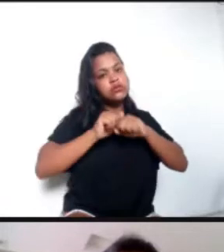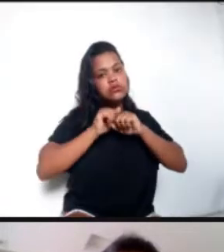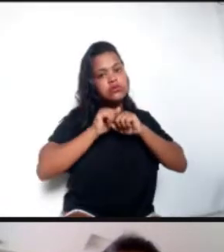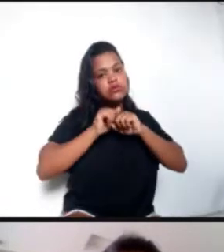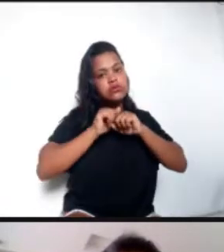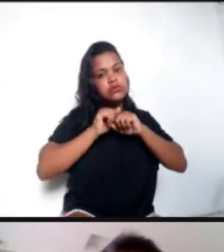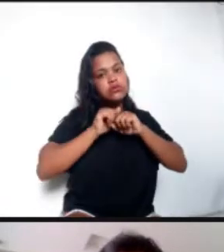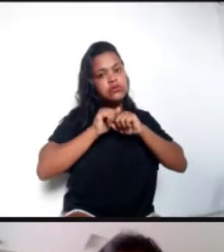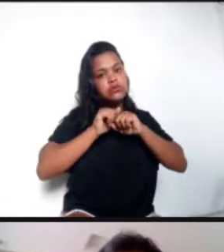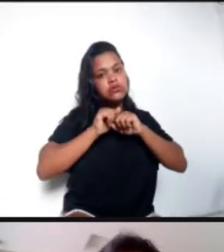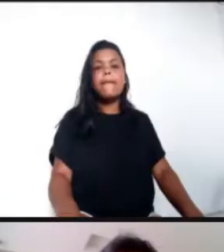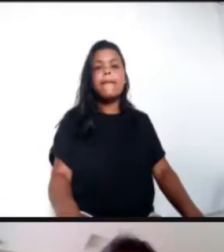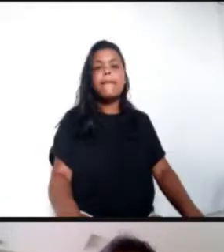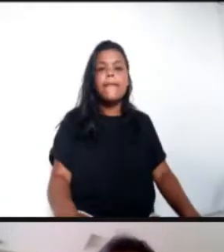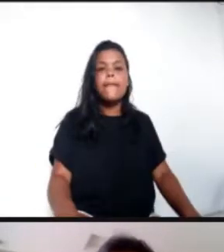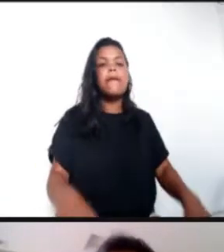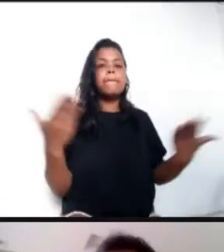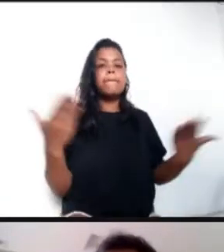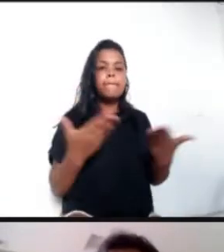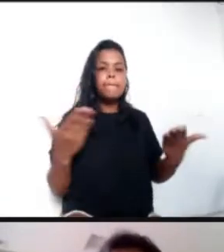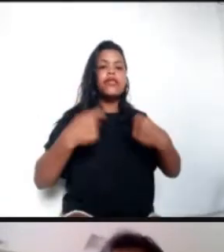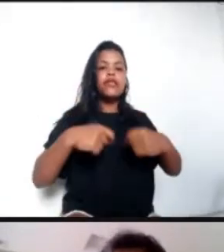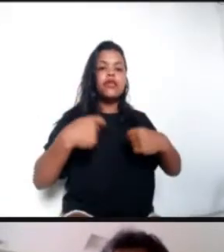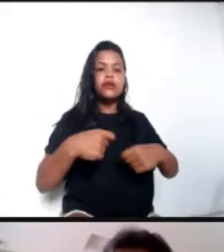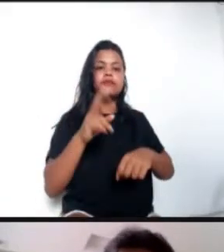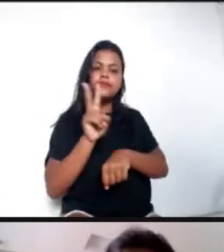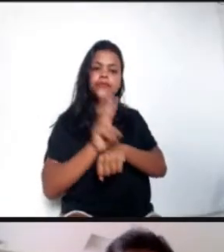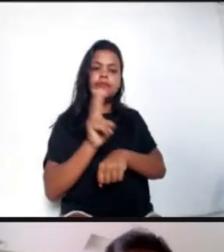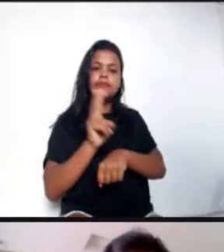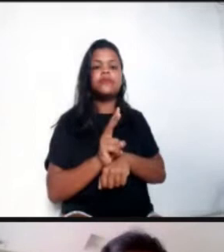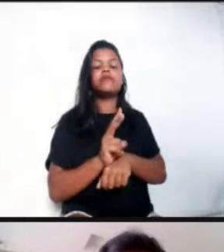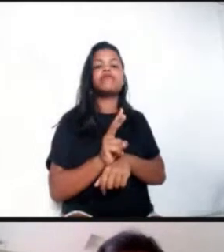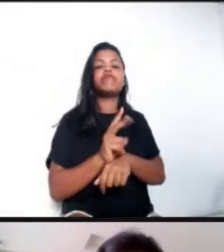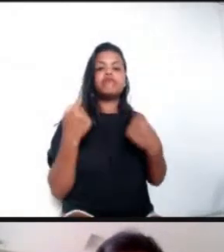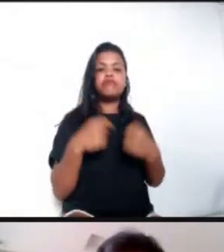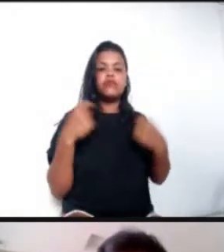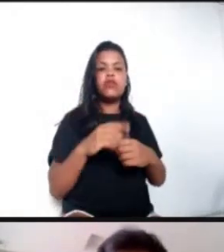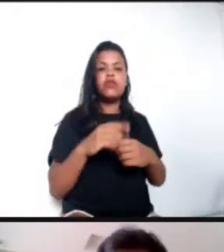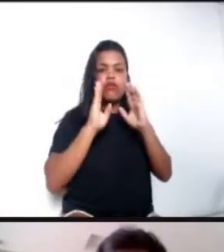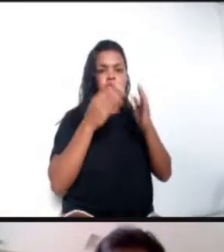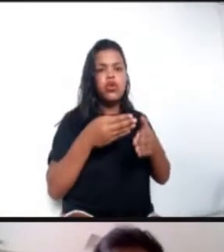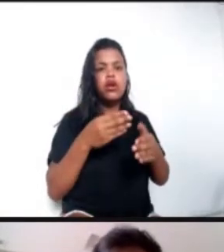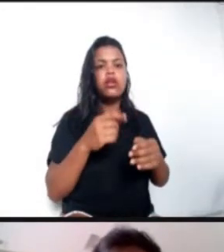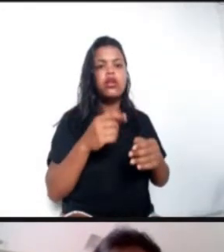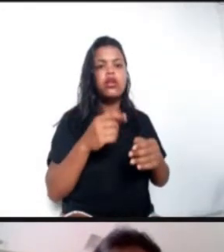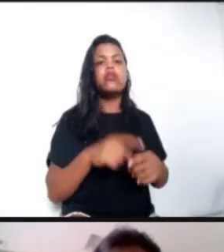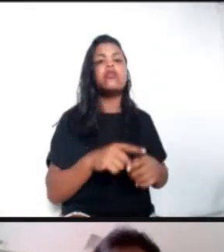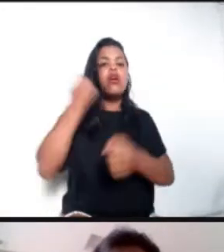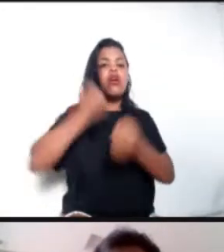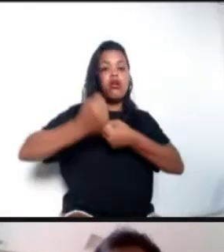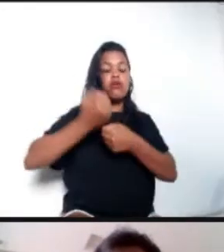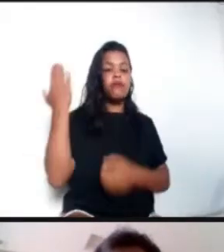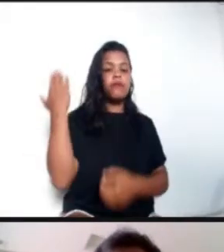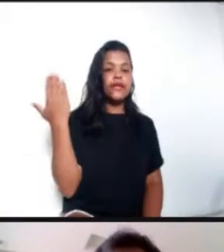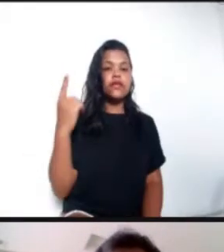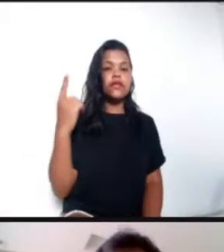como SARS-CoV-2. Ele foi identificado ano passado, como o professor Paulo Sérgio comentou,